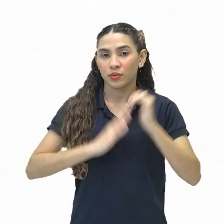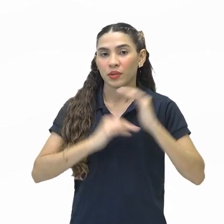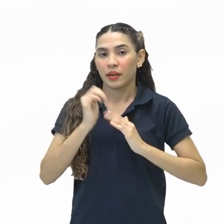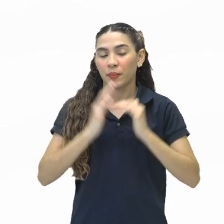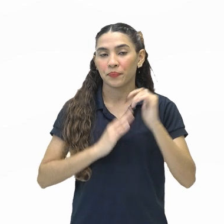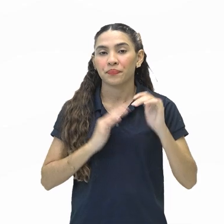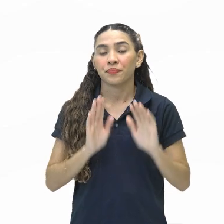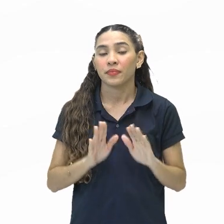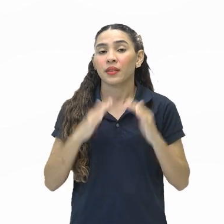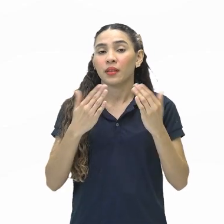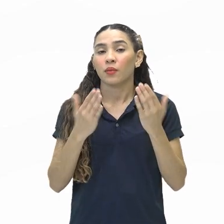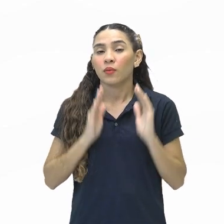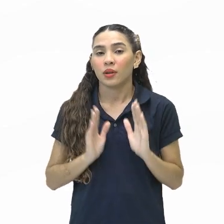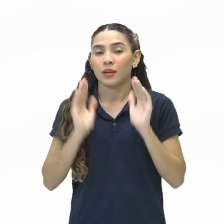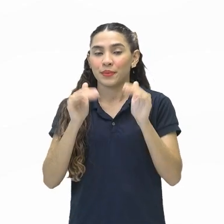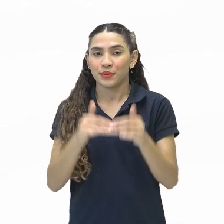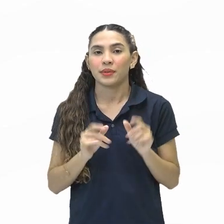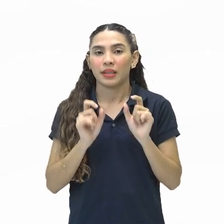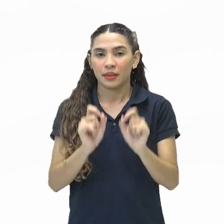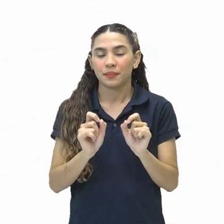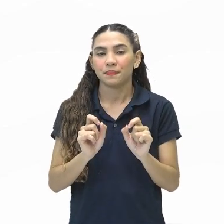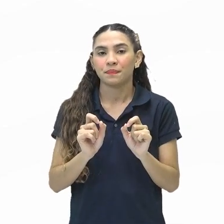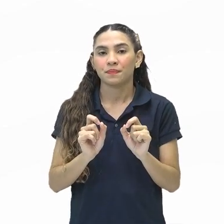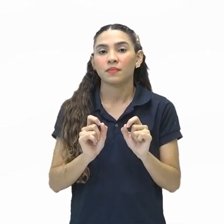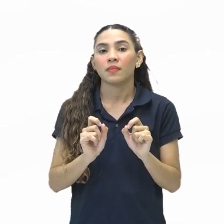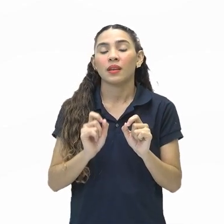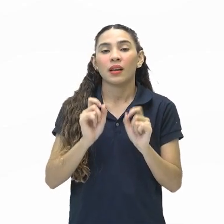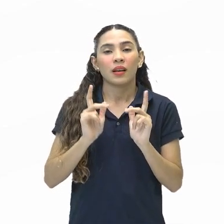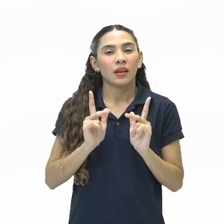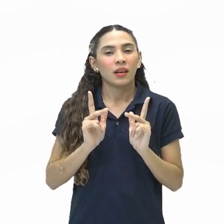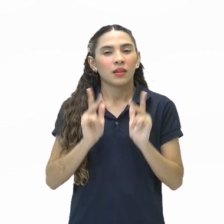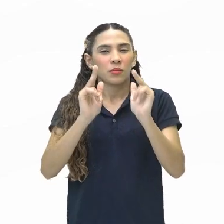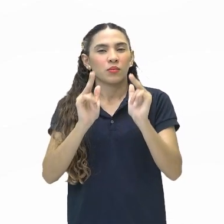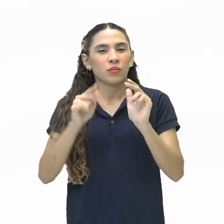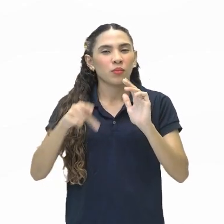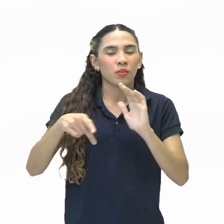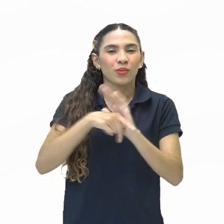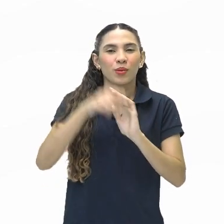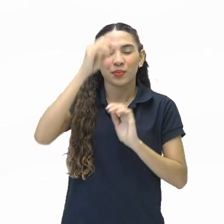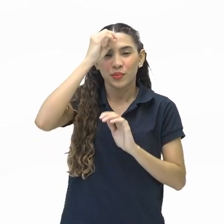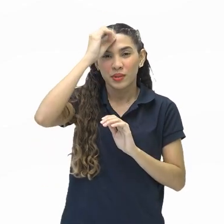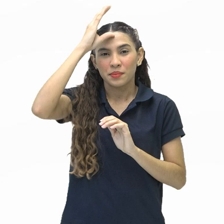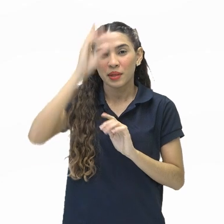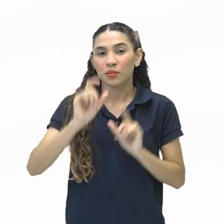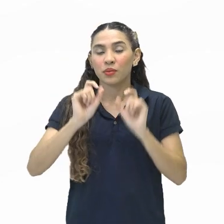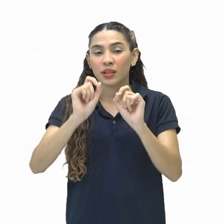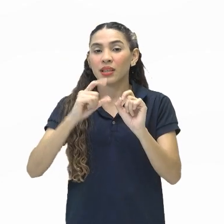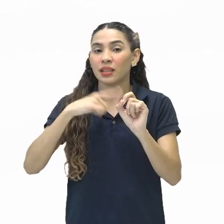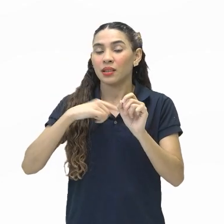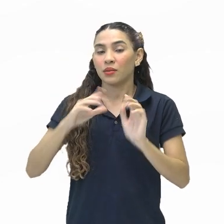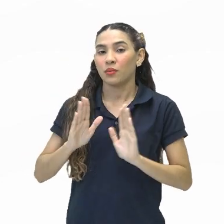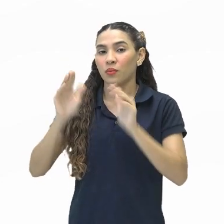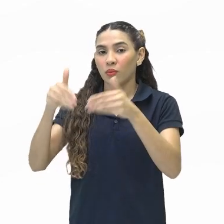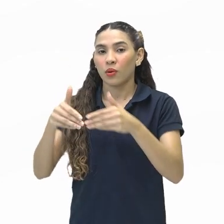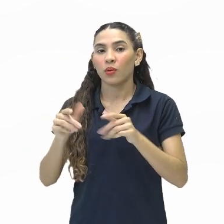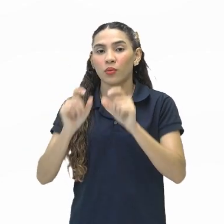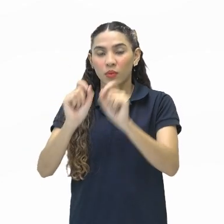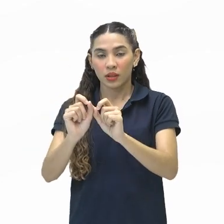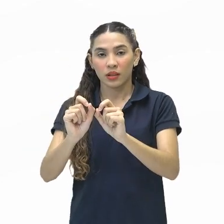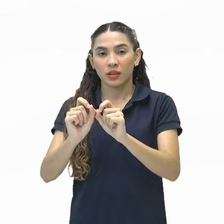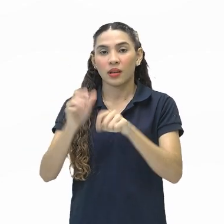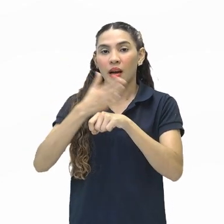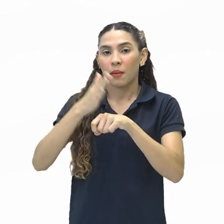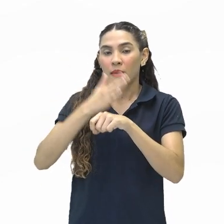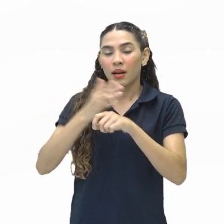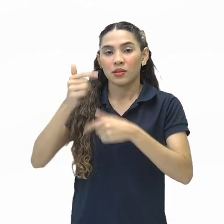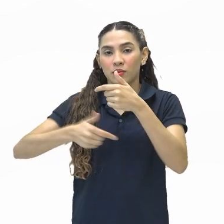profissional, aí a gente está falando de um recorte aqui de um tipo de saber, né, que é voltado, né, para o